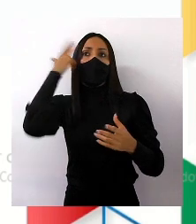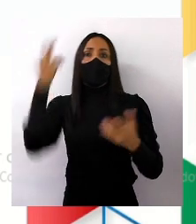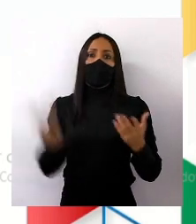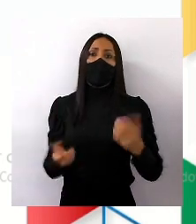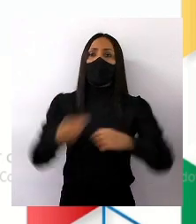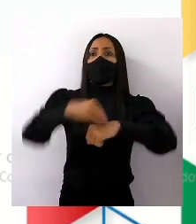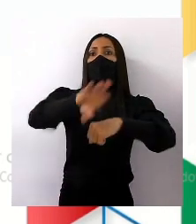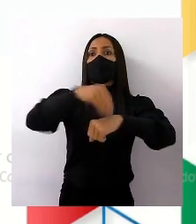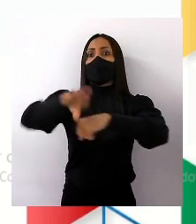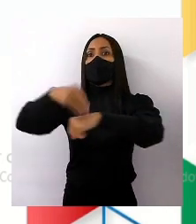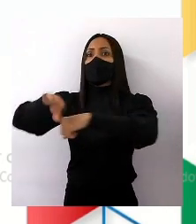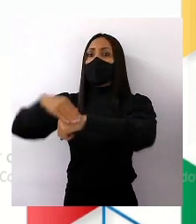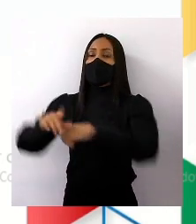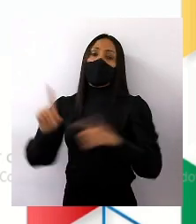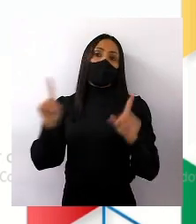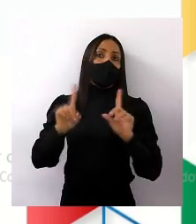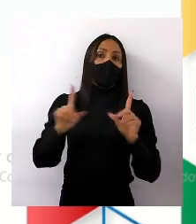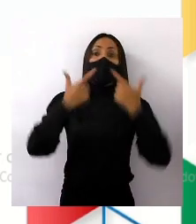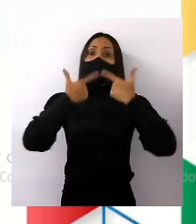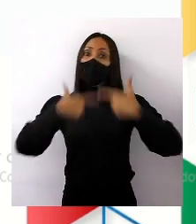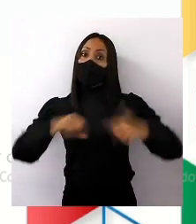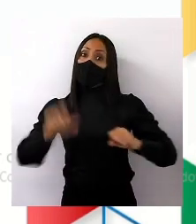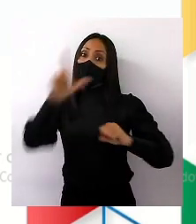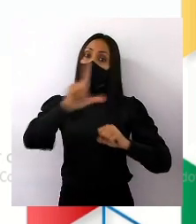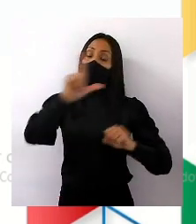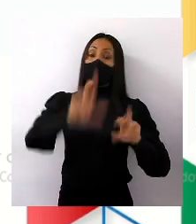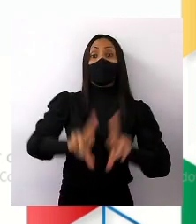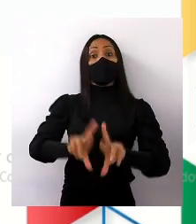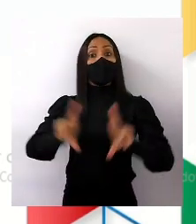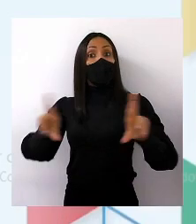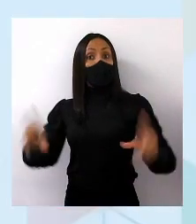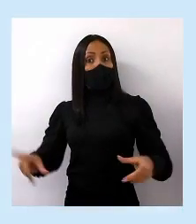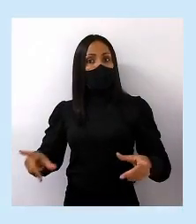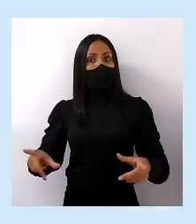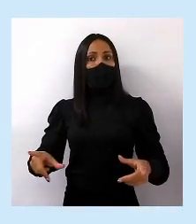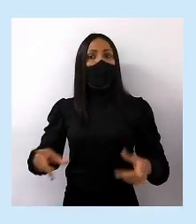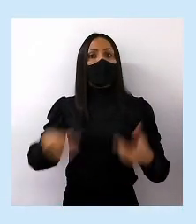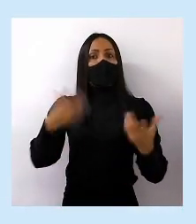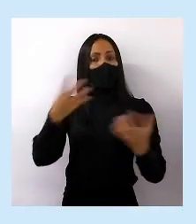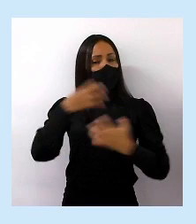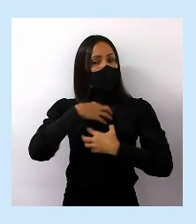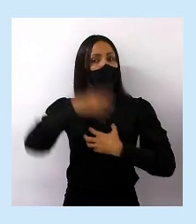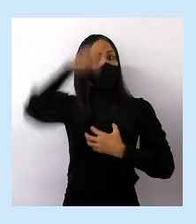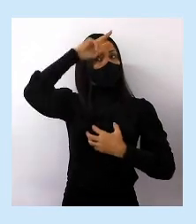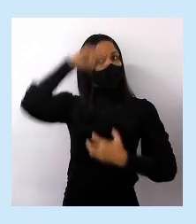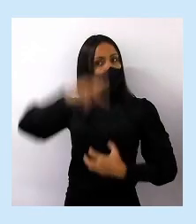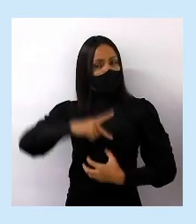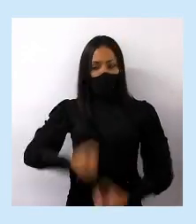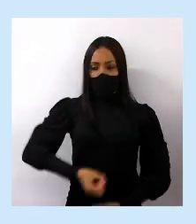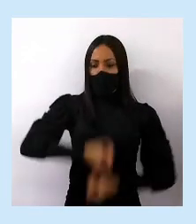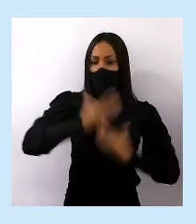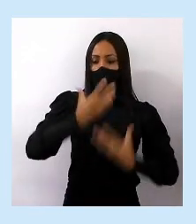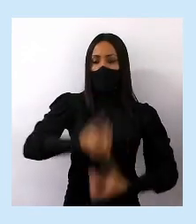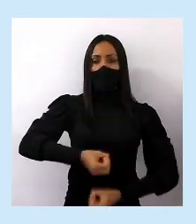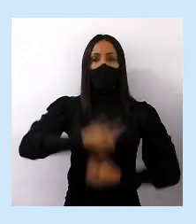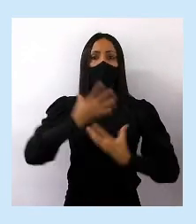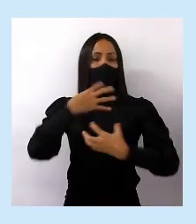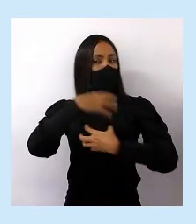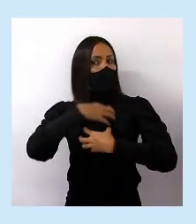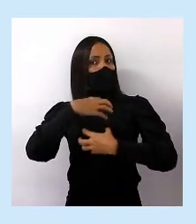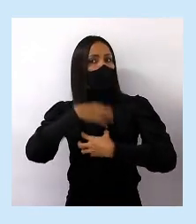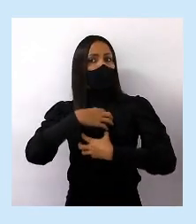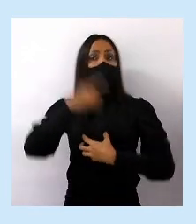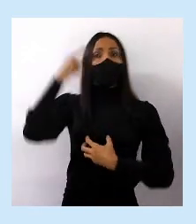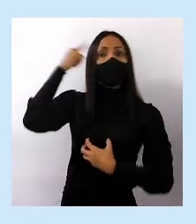repassa uma informação. A linguagem literária, ela tem pessoalidade. Alguém está expressando o que pensa, que sente. E,